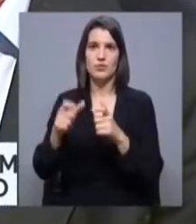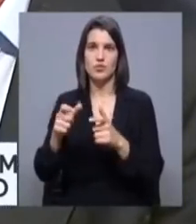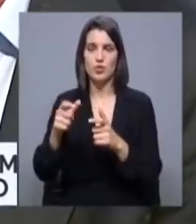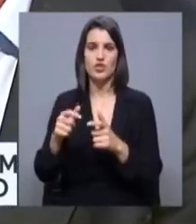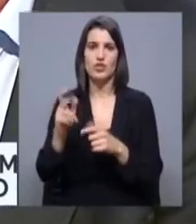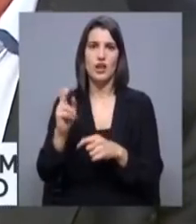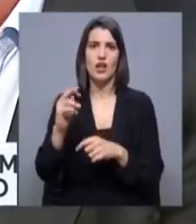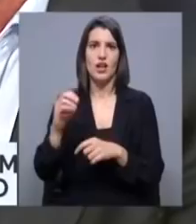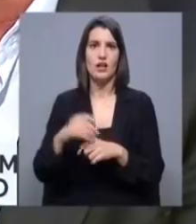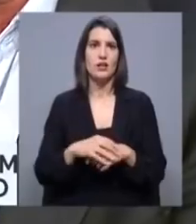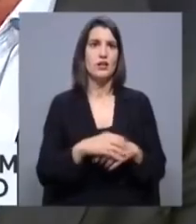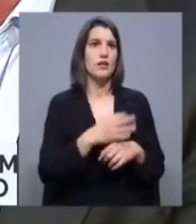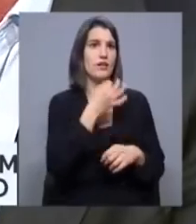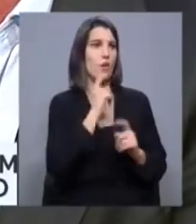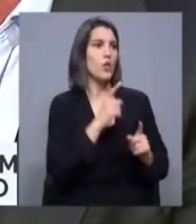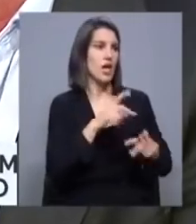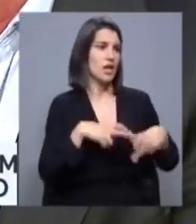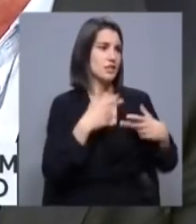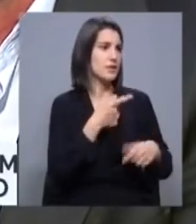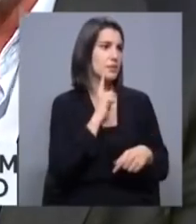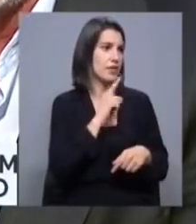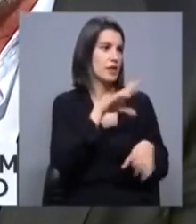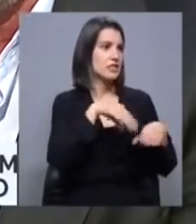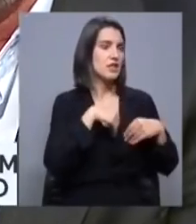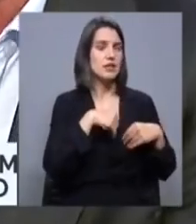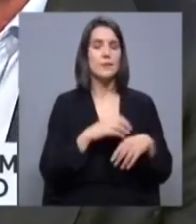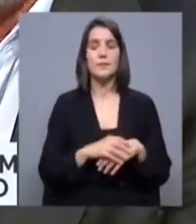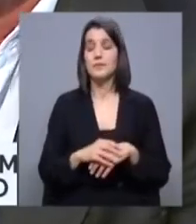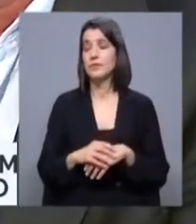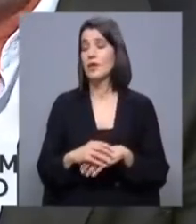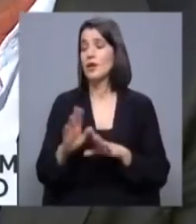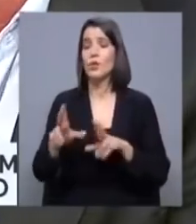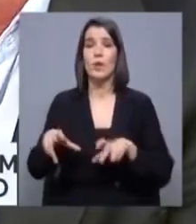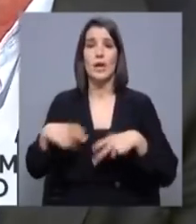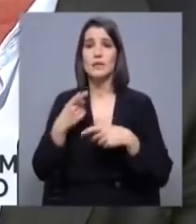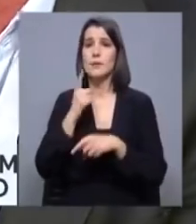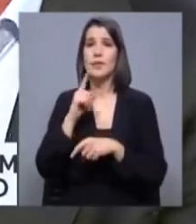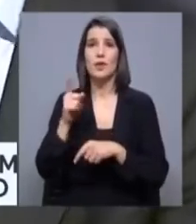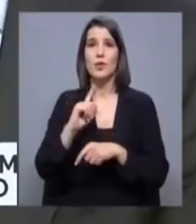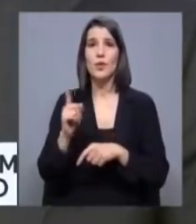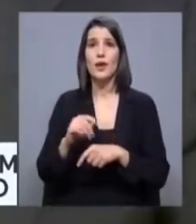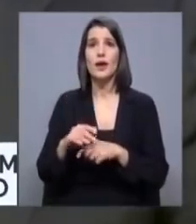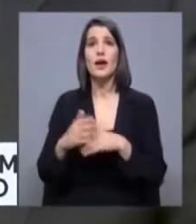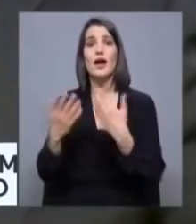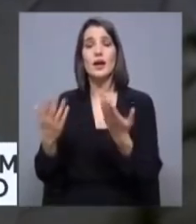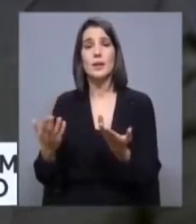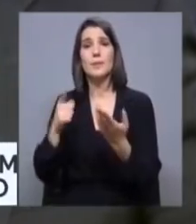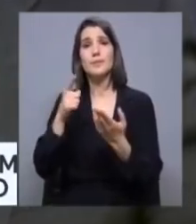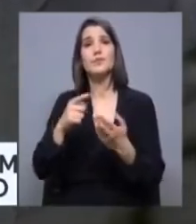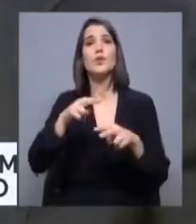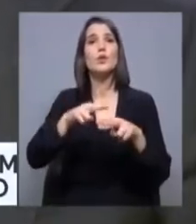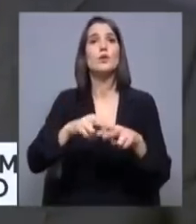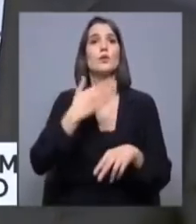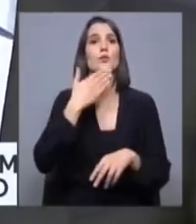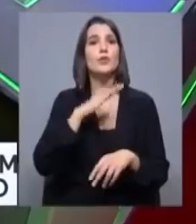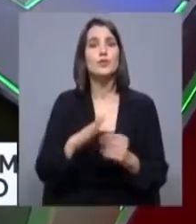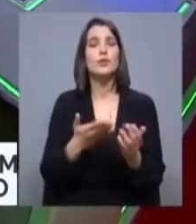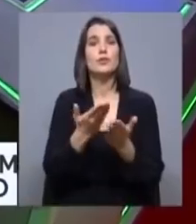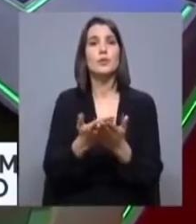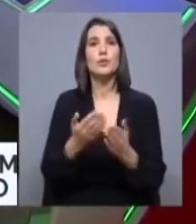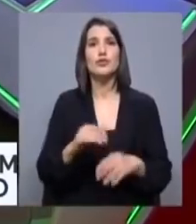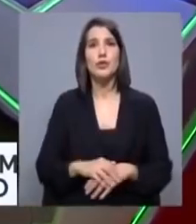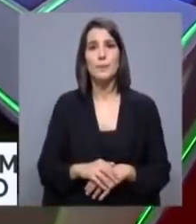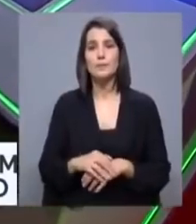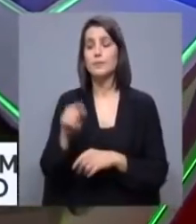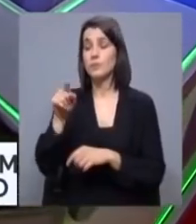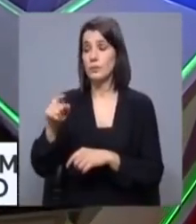faz uma olhada aqui vamos agora que assim não semente Luiz passado não é sair daqui sabemos começava a rir melhora grossa eles agora vão devem abrir o problema e